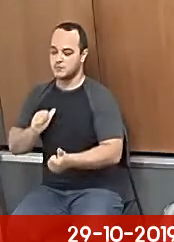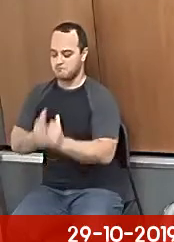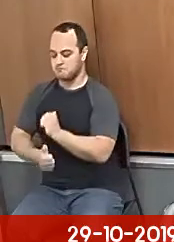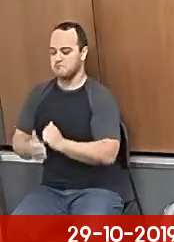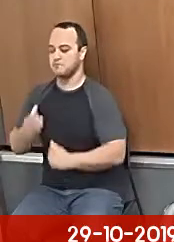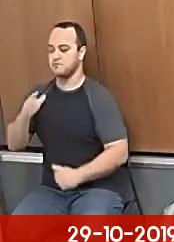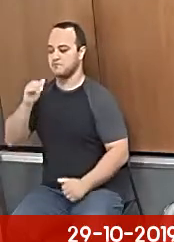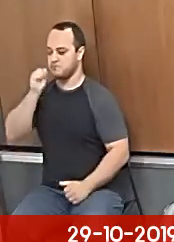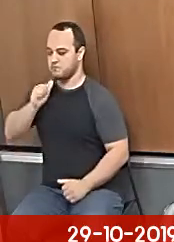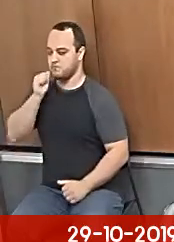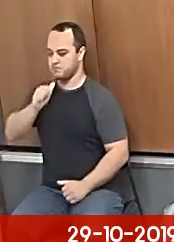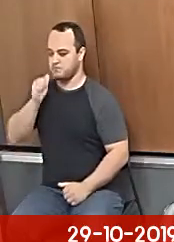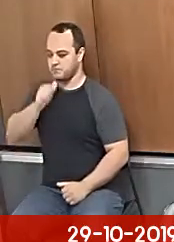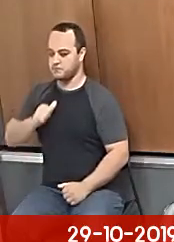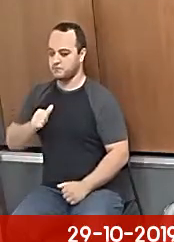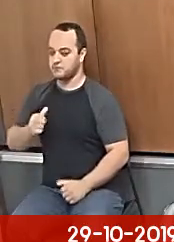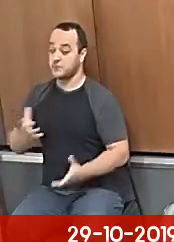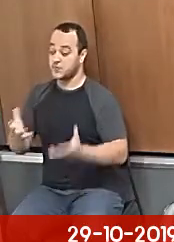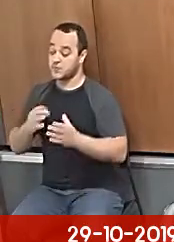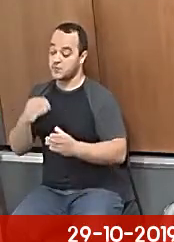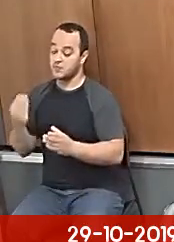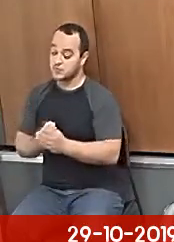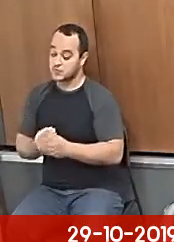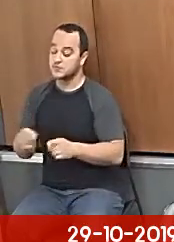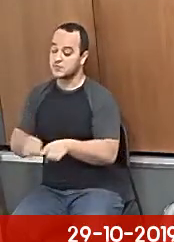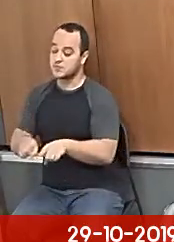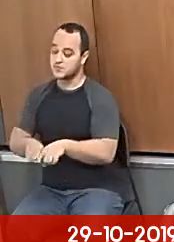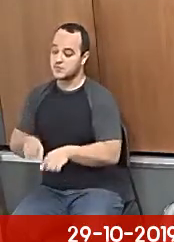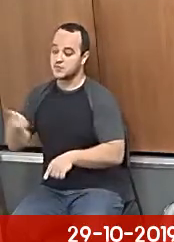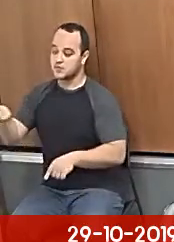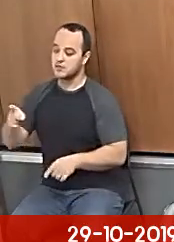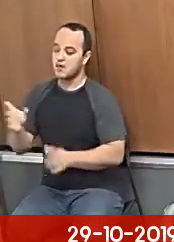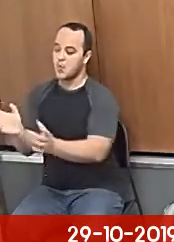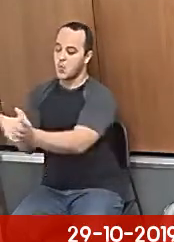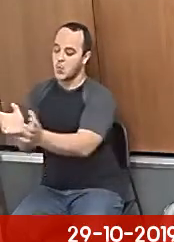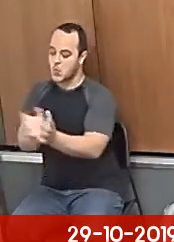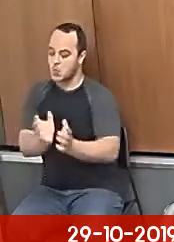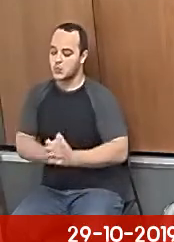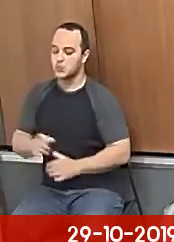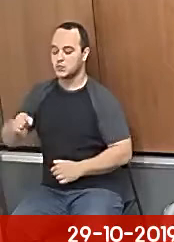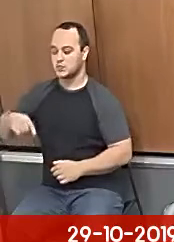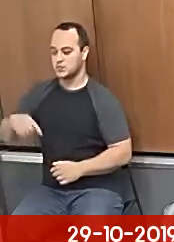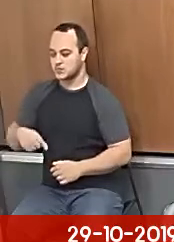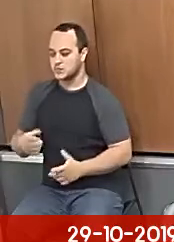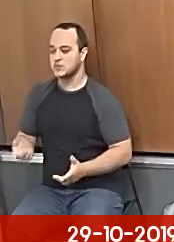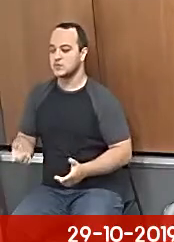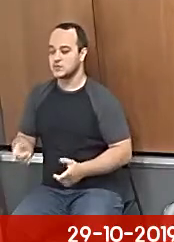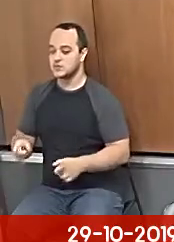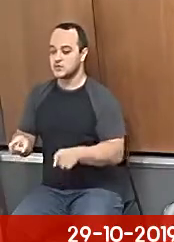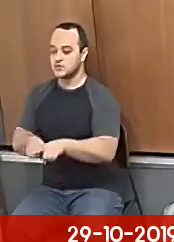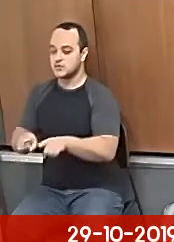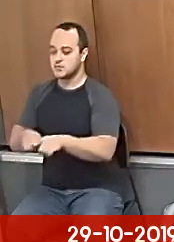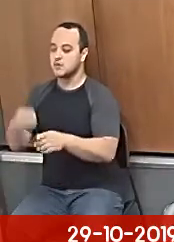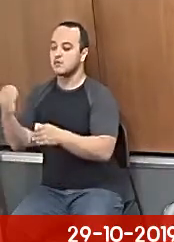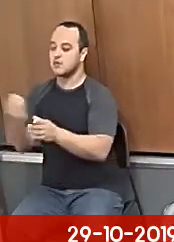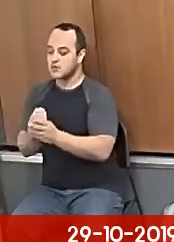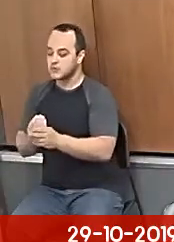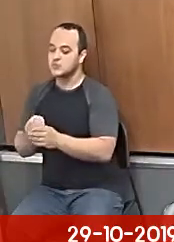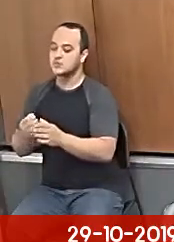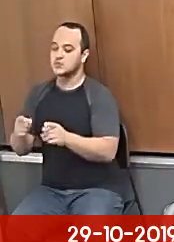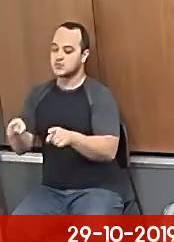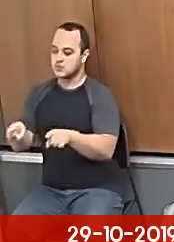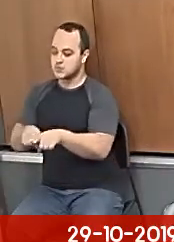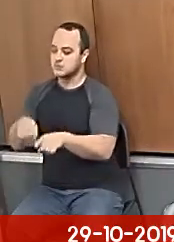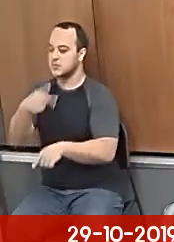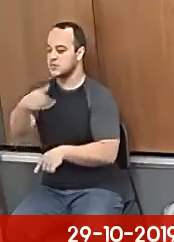estamos buscando essa inclusão junto aos clubes, solicitando que os clubes promovam esse tipo de